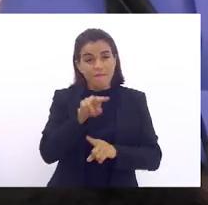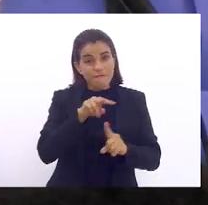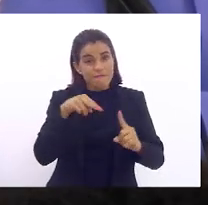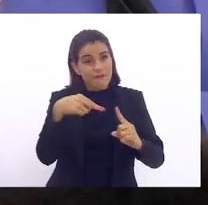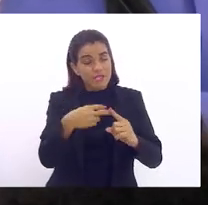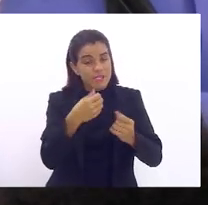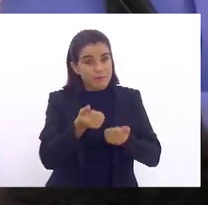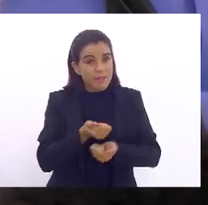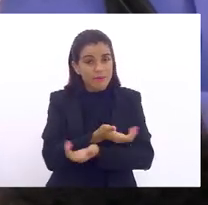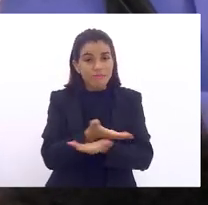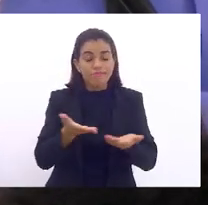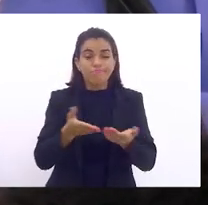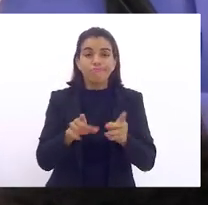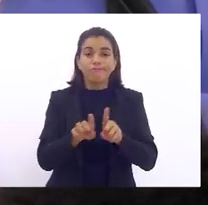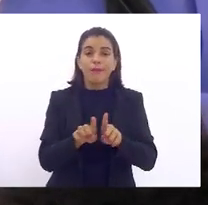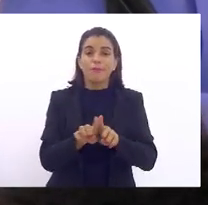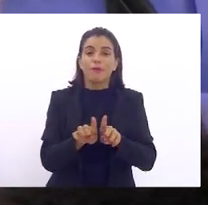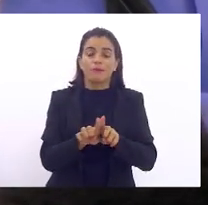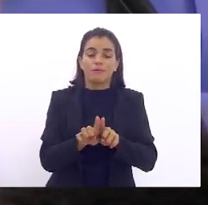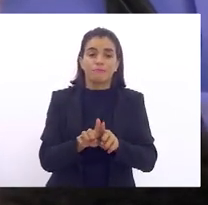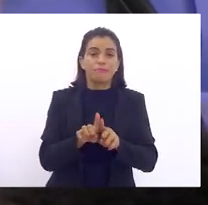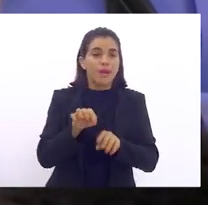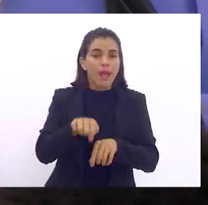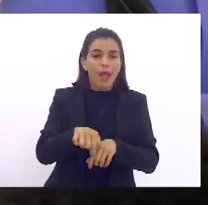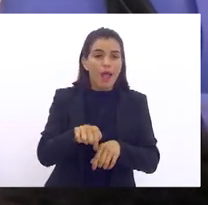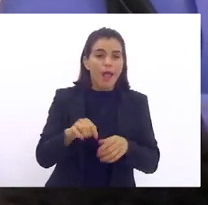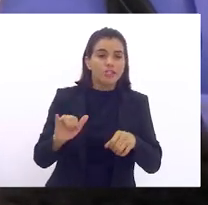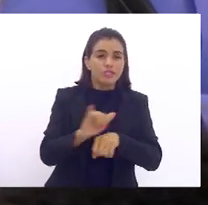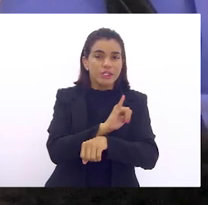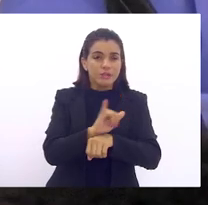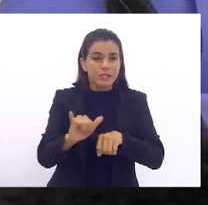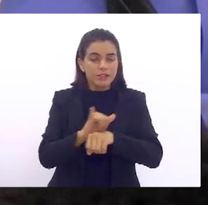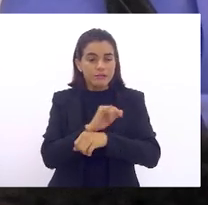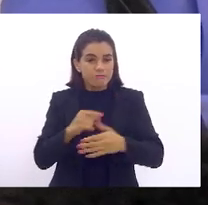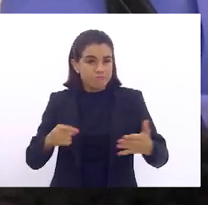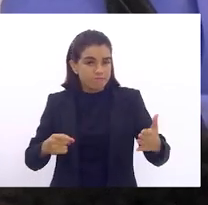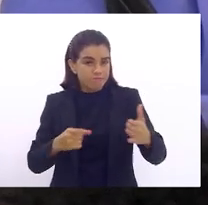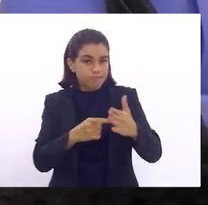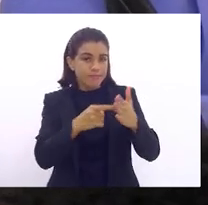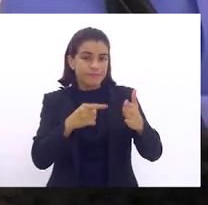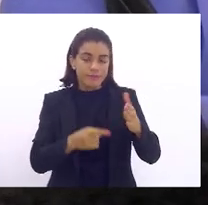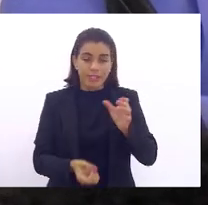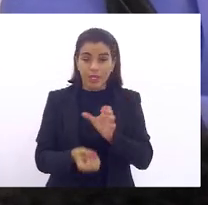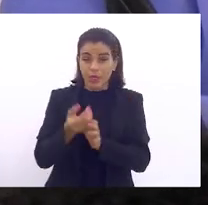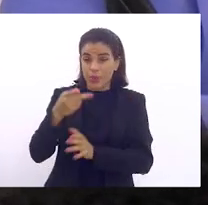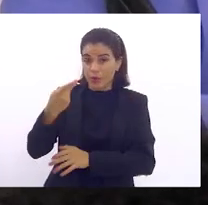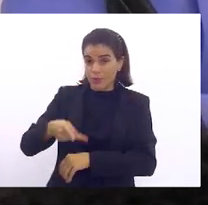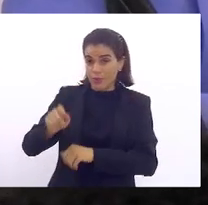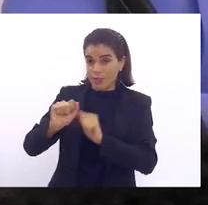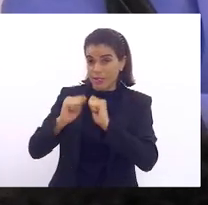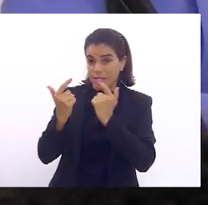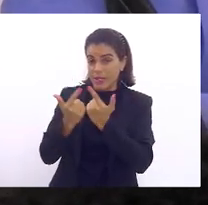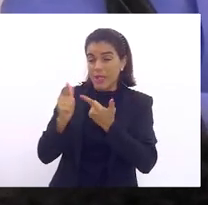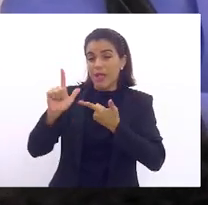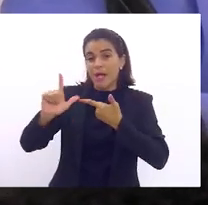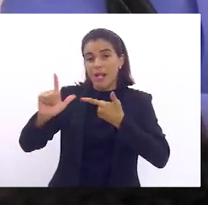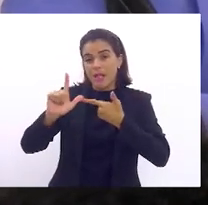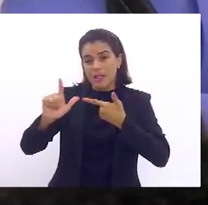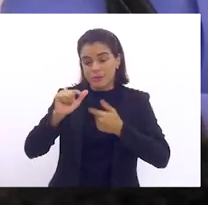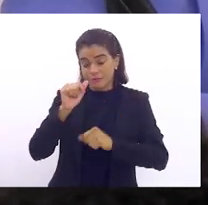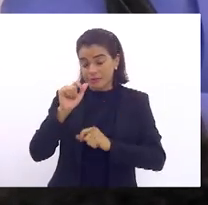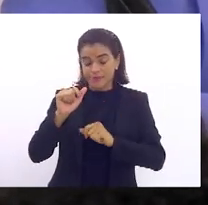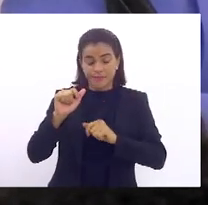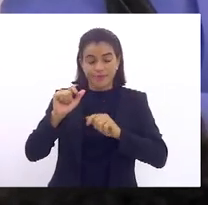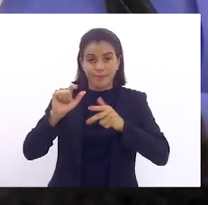também à disposição né para esse escanar de denúncia né que vocês também eh eh criaram aqui na na alerge eh e